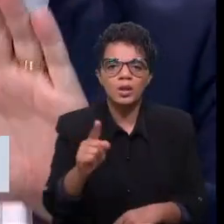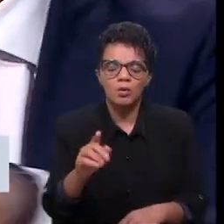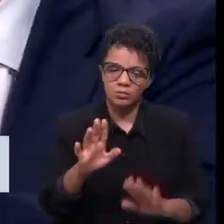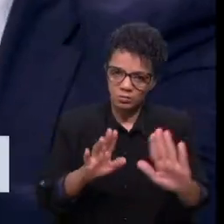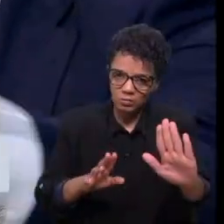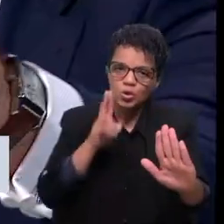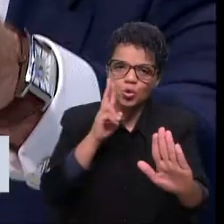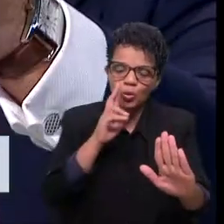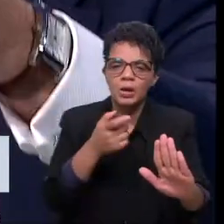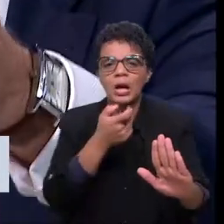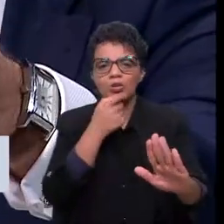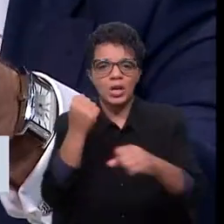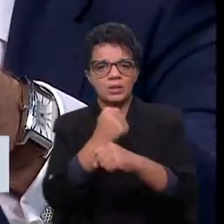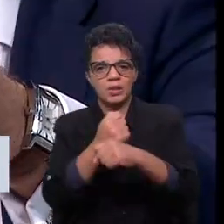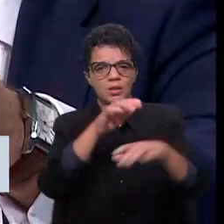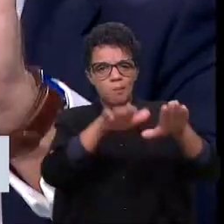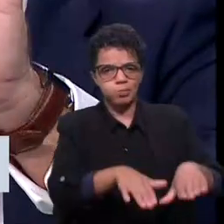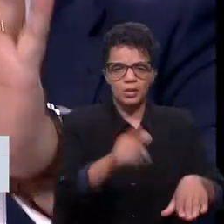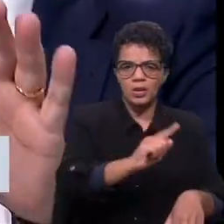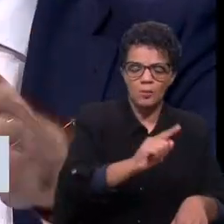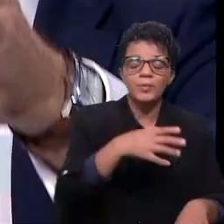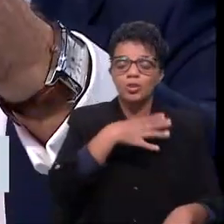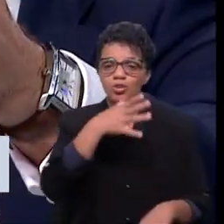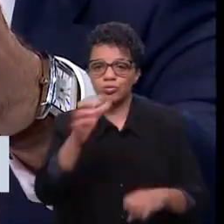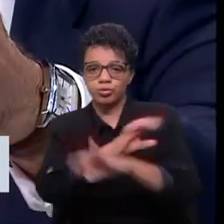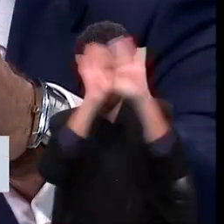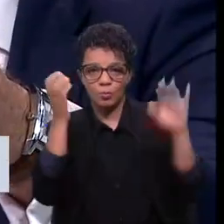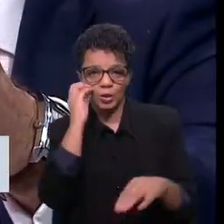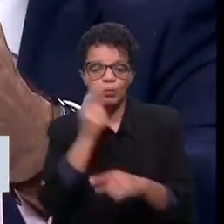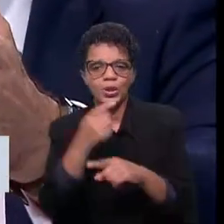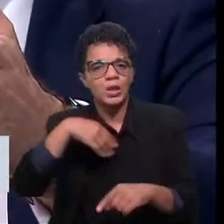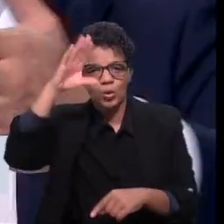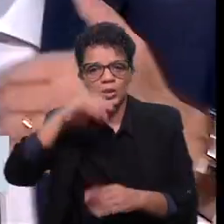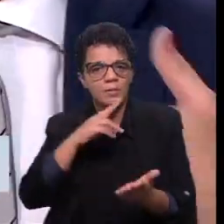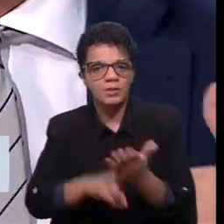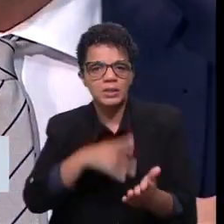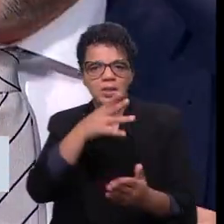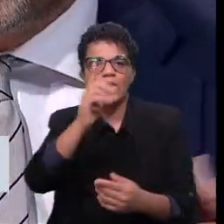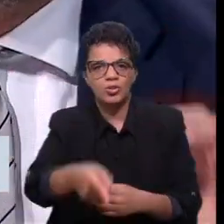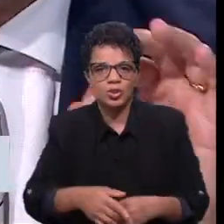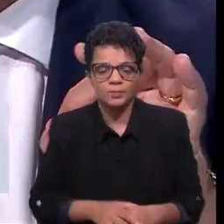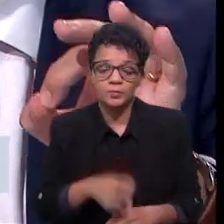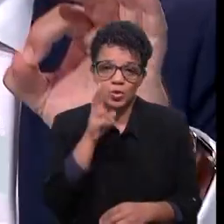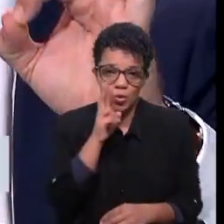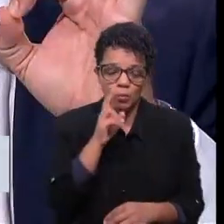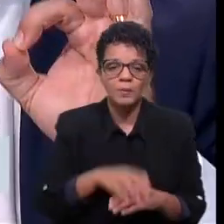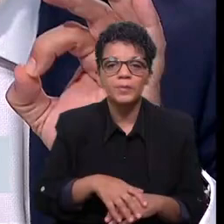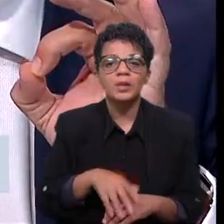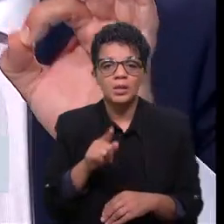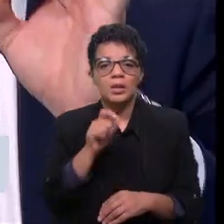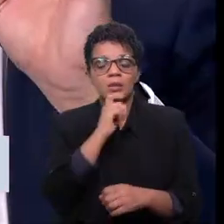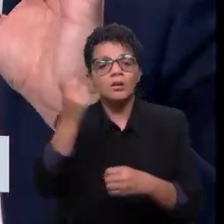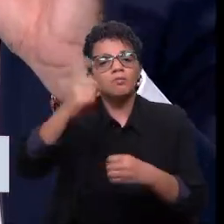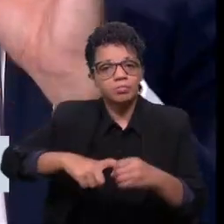Lu monro desculpe deix esclarecer o Luis montegro deix esclarecer porque ele não sabe verdadeiramente o que está a dizer desculp os magistrados podem ser